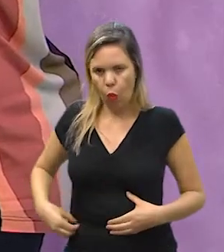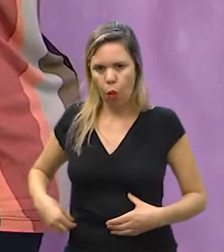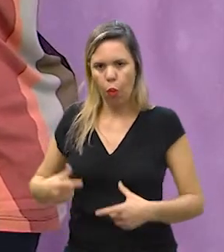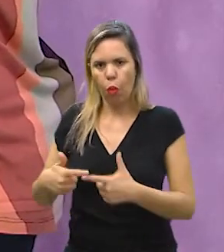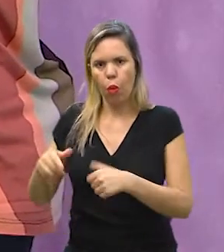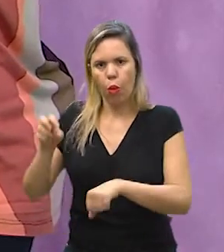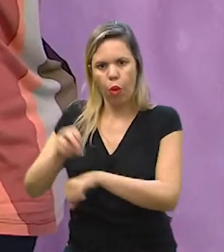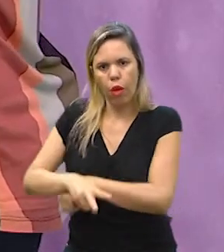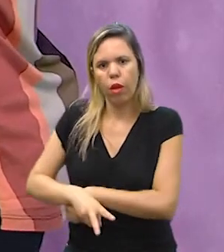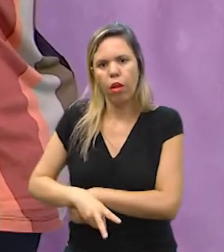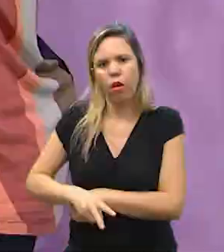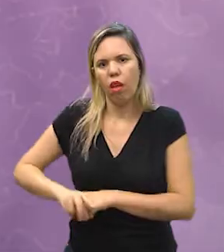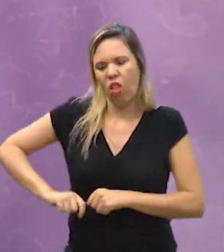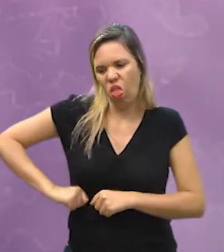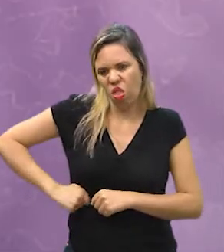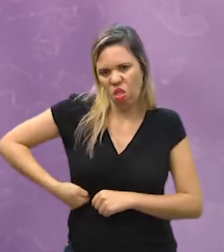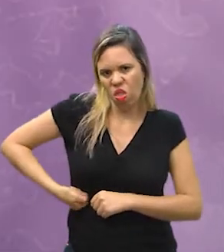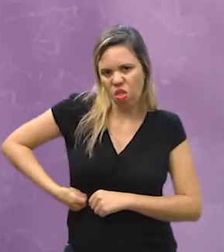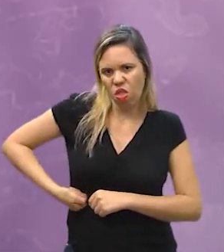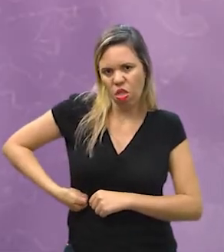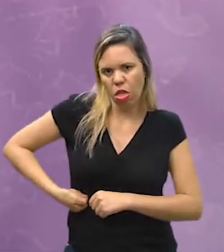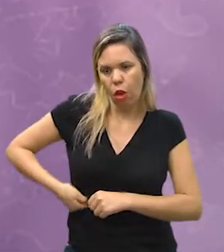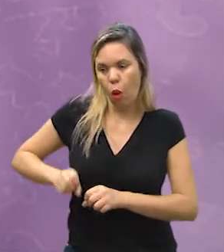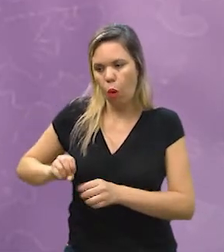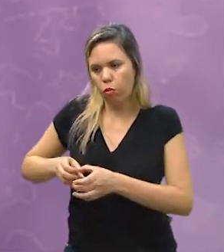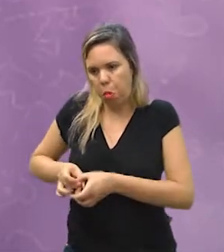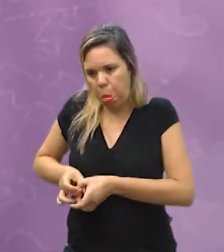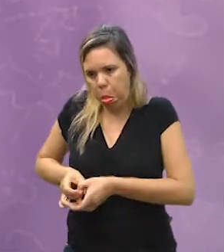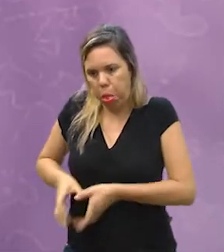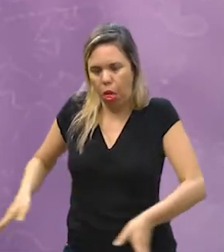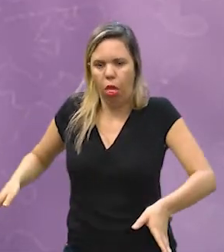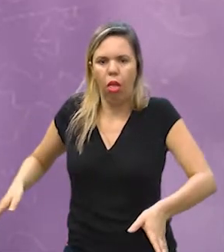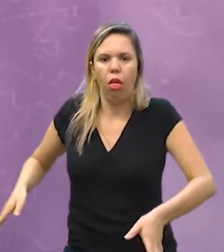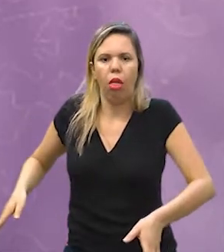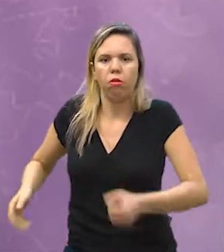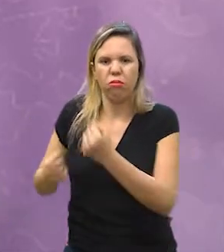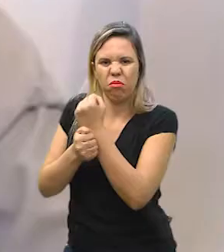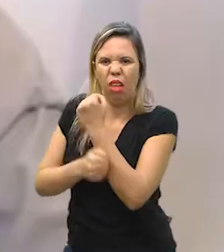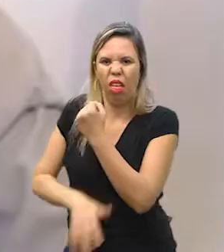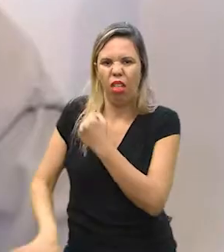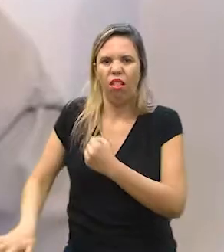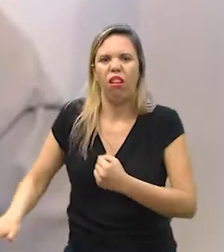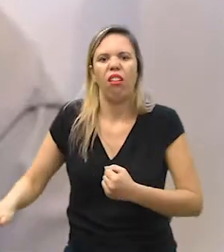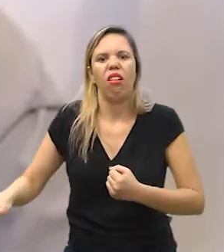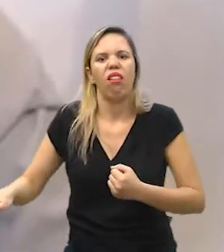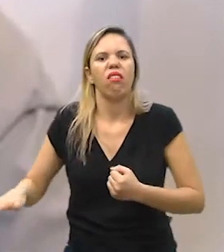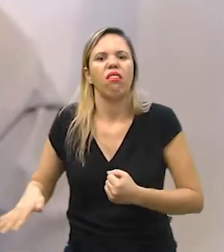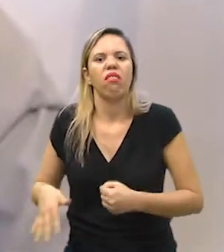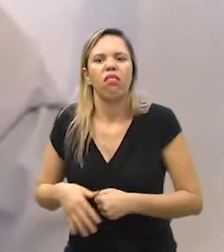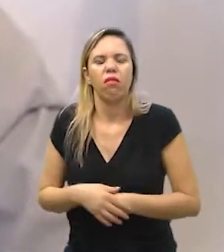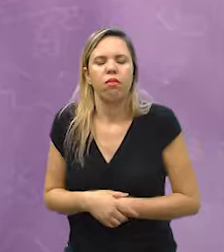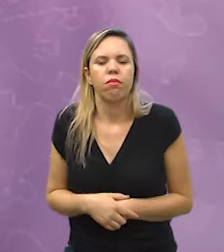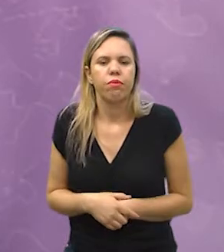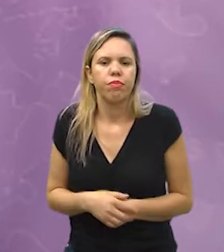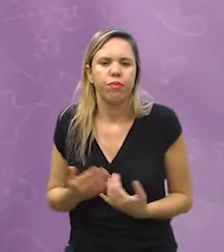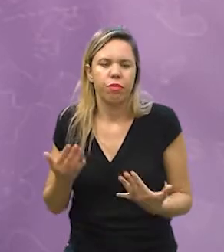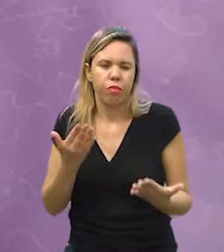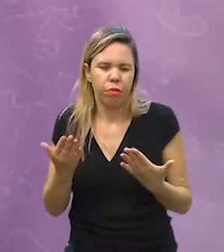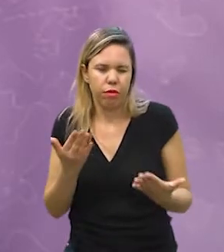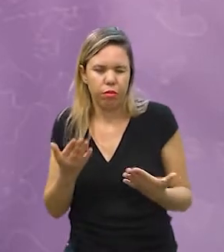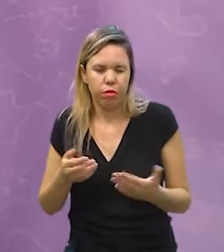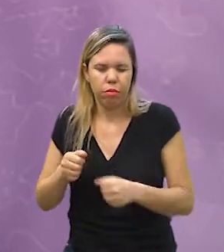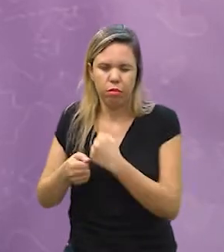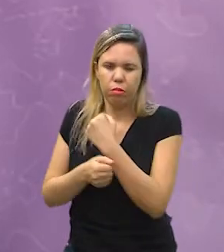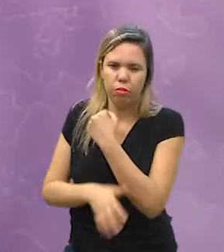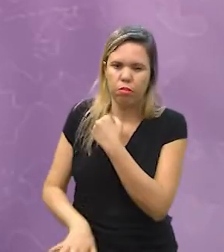intestino preso, ou para o intestino mais solto, para aquelas fezes mais diarreicas. Semelhante a uma diarreia,